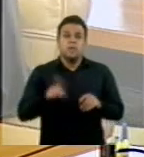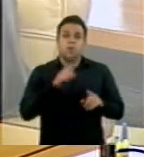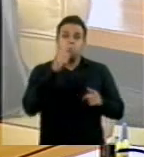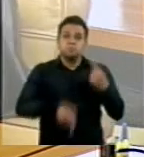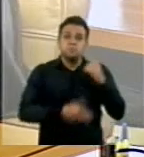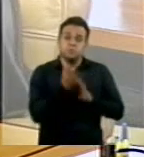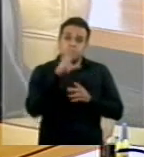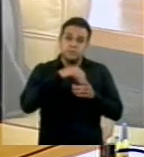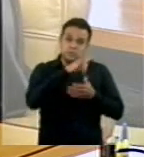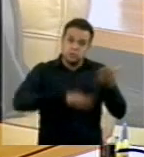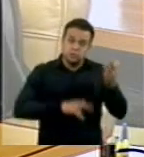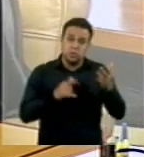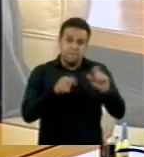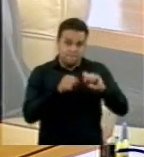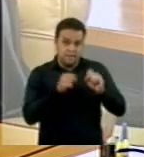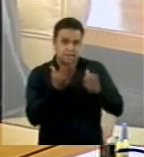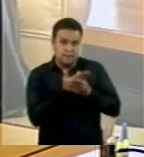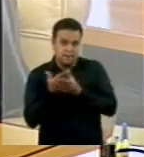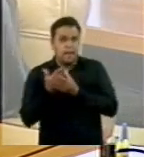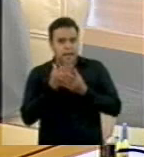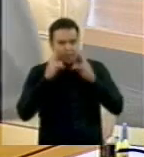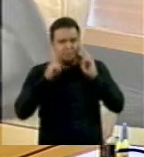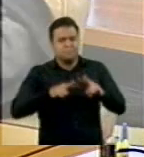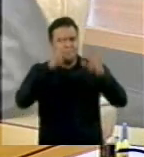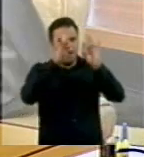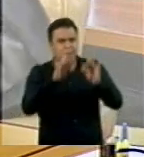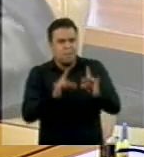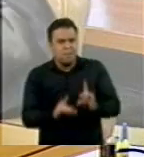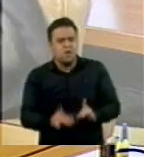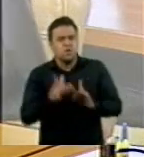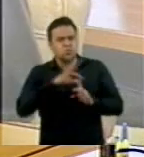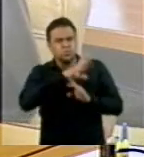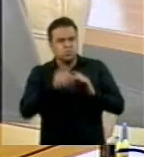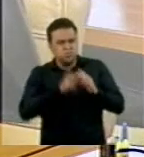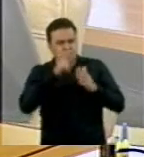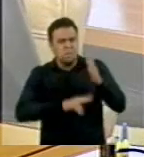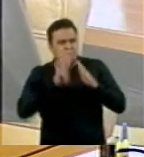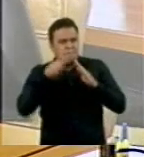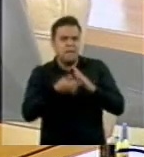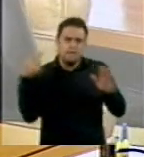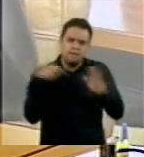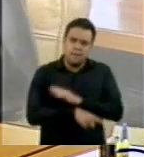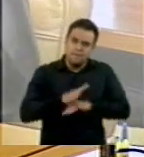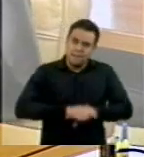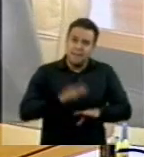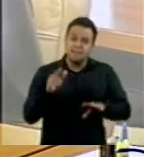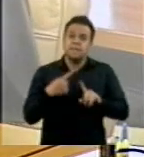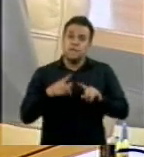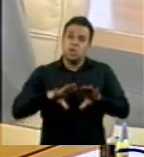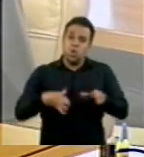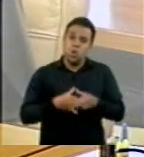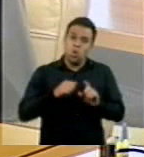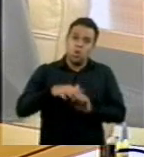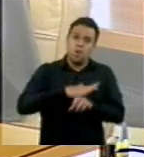nesses autos, com olhos cerrados e ouvidos moucos, para o aflito apelo que vem